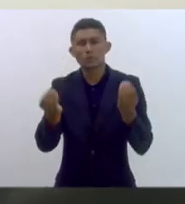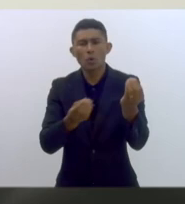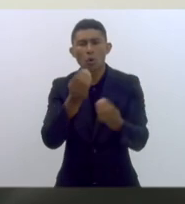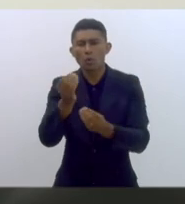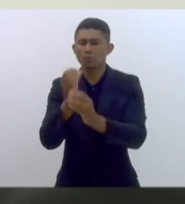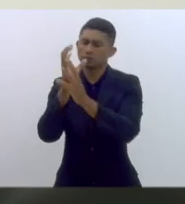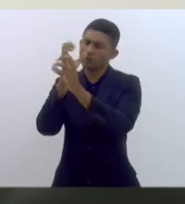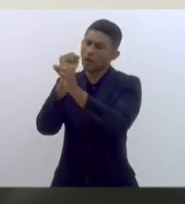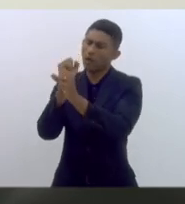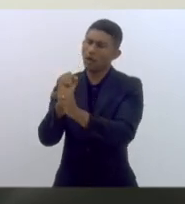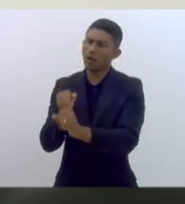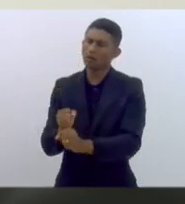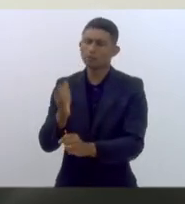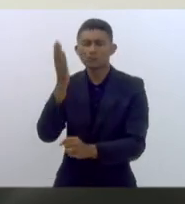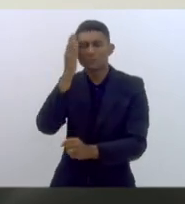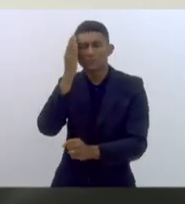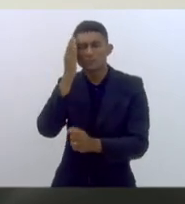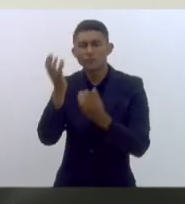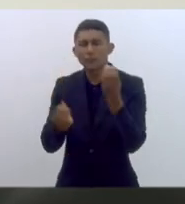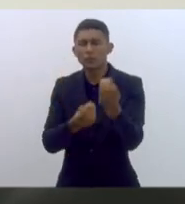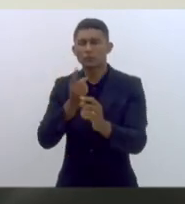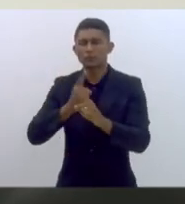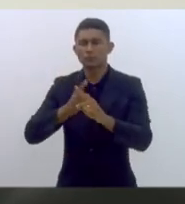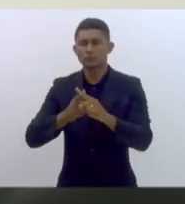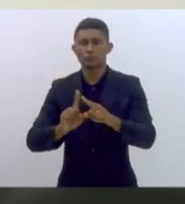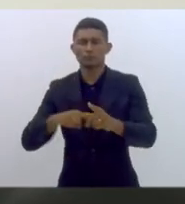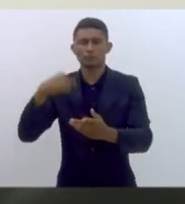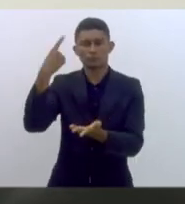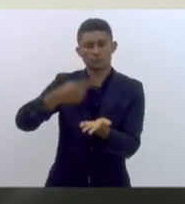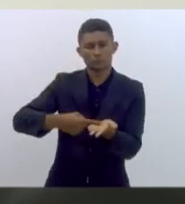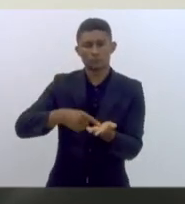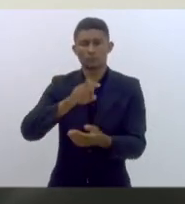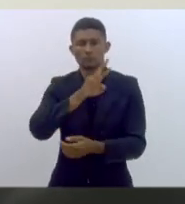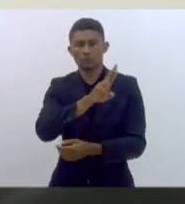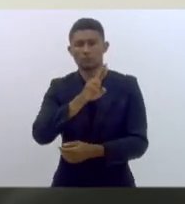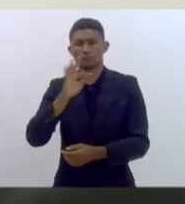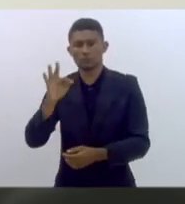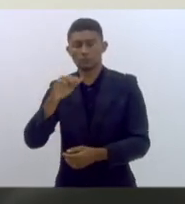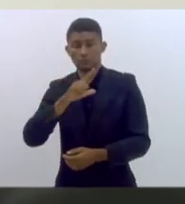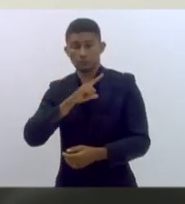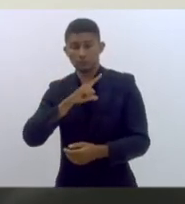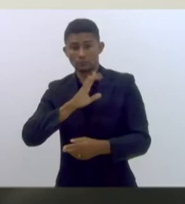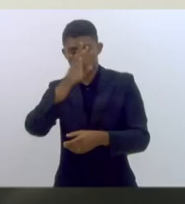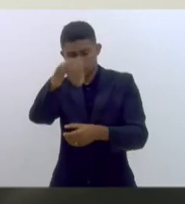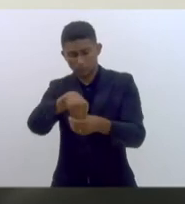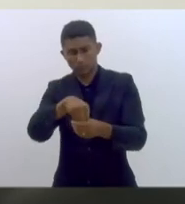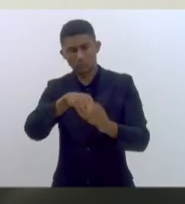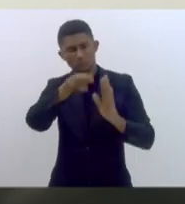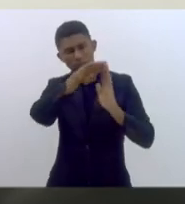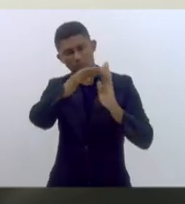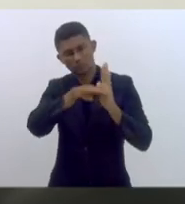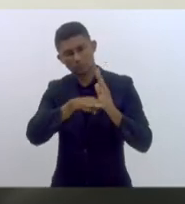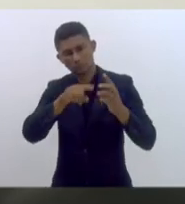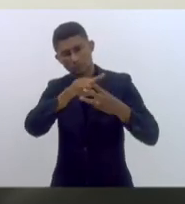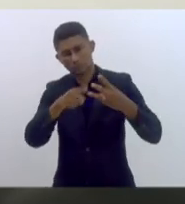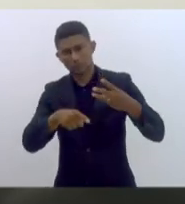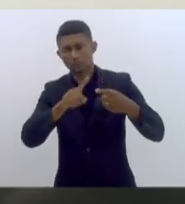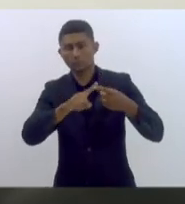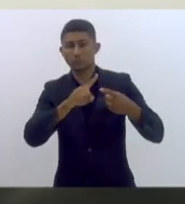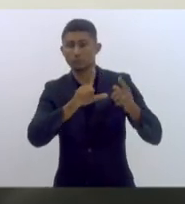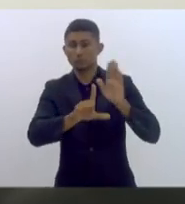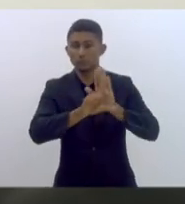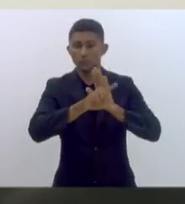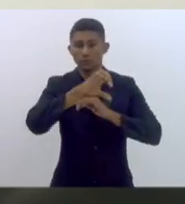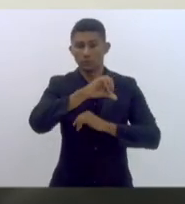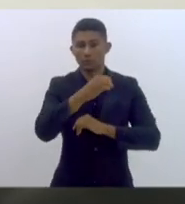cálculos. Porque o regime de recuperação fiscal, ele é composto por 3 programas. Lei 9496, a